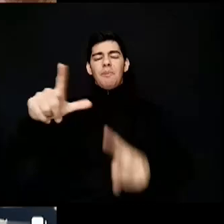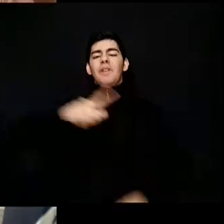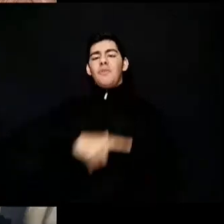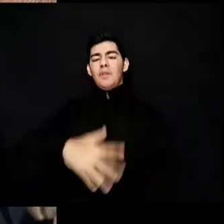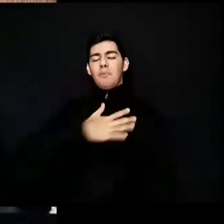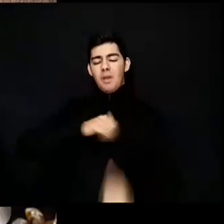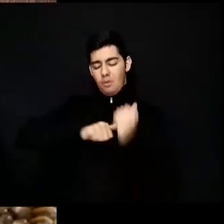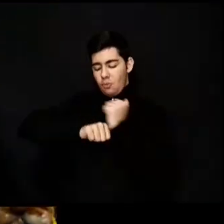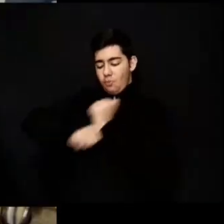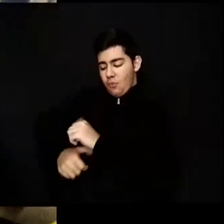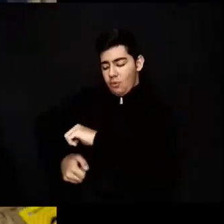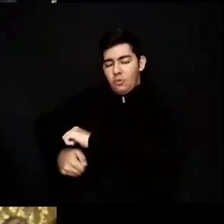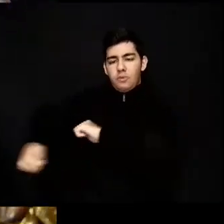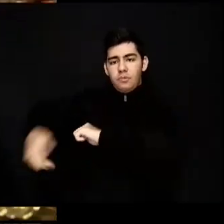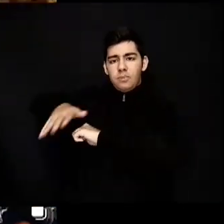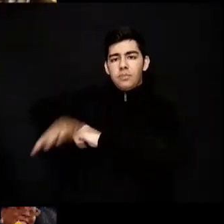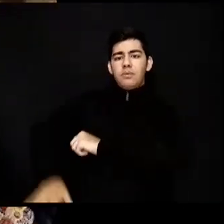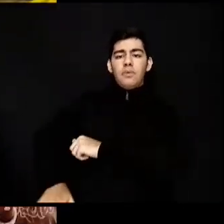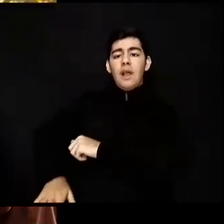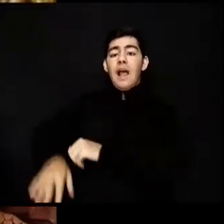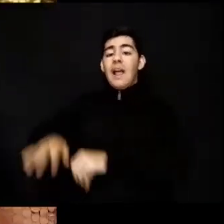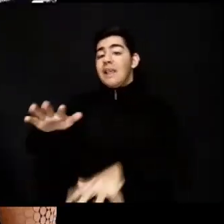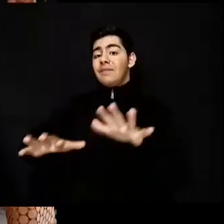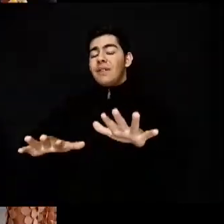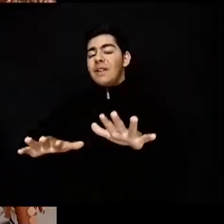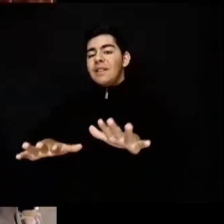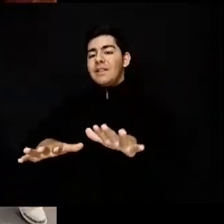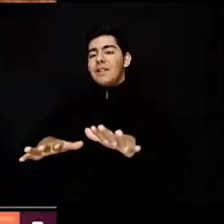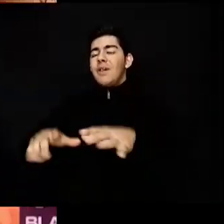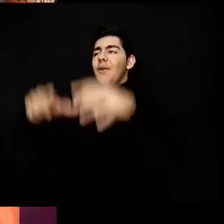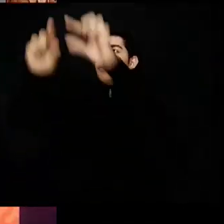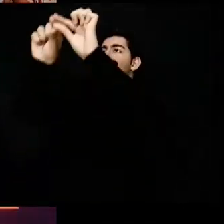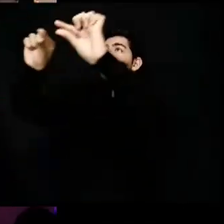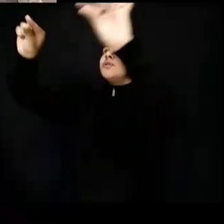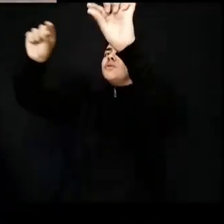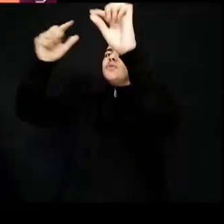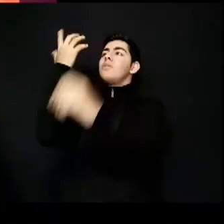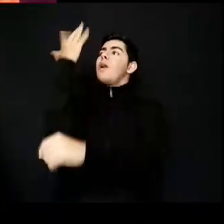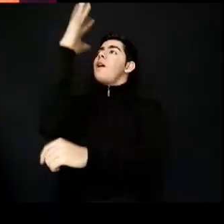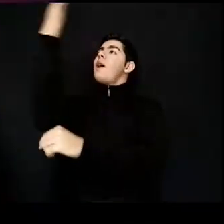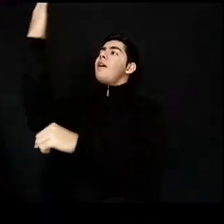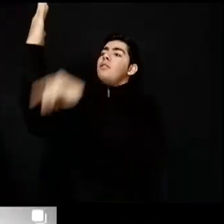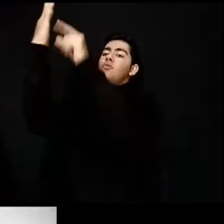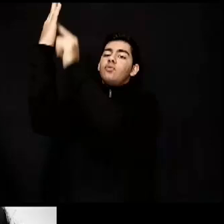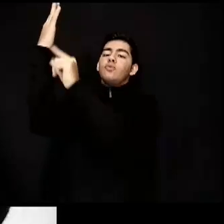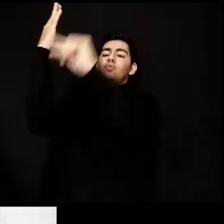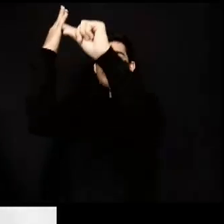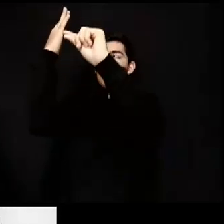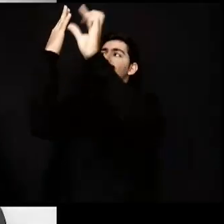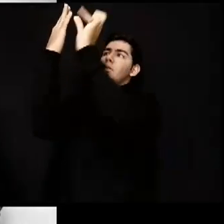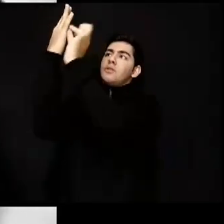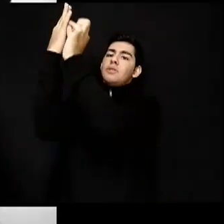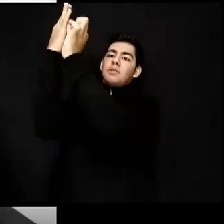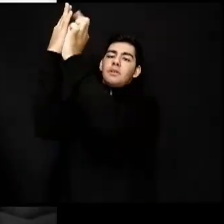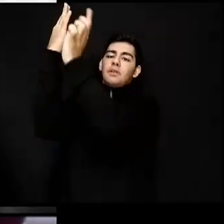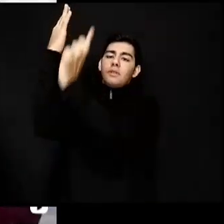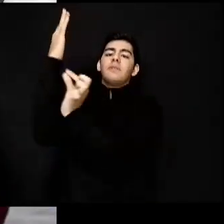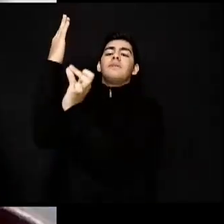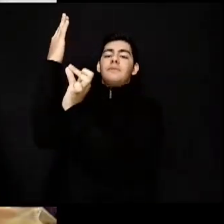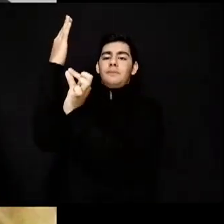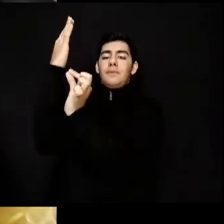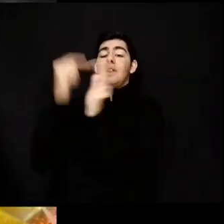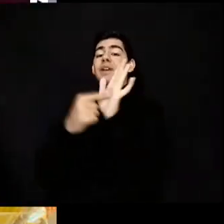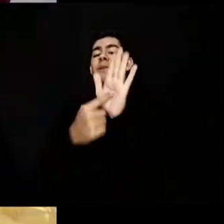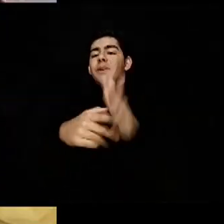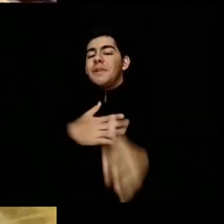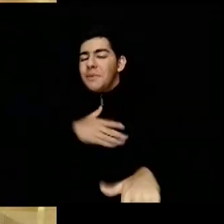na árvore, nas folhas, pra fazer. Faz um ensaio. Faço o ensaio das peças.